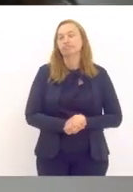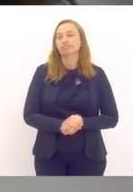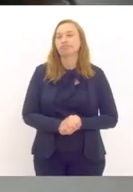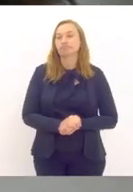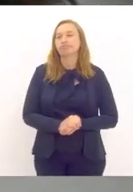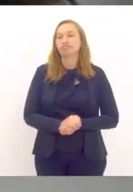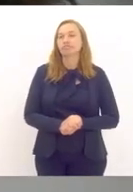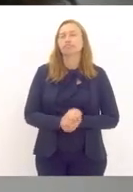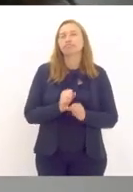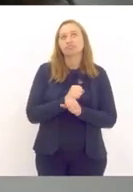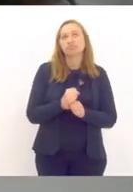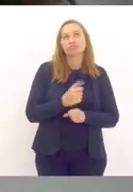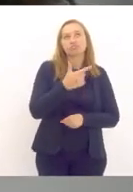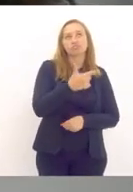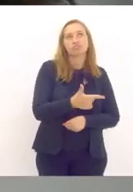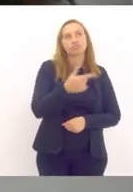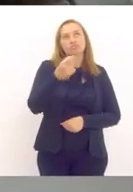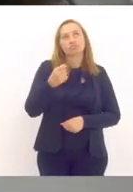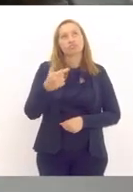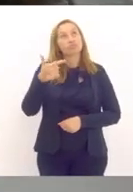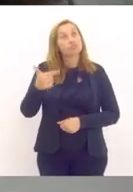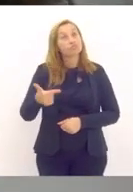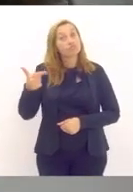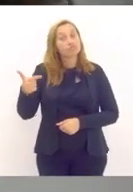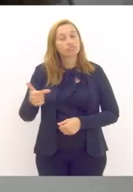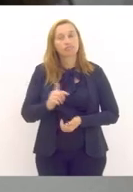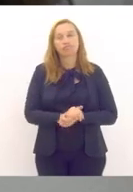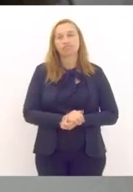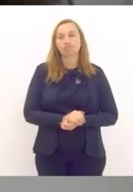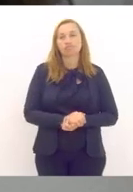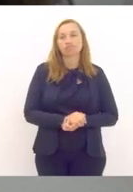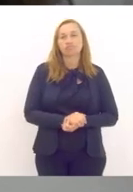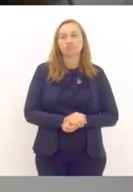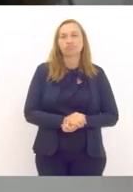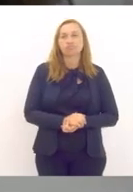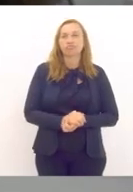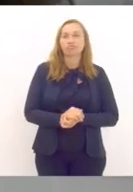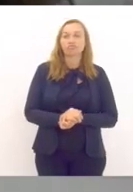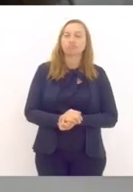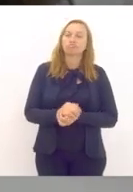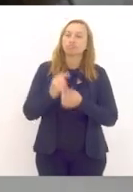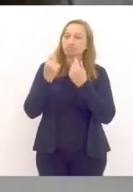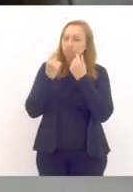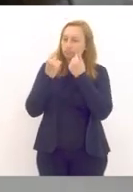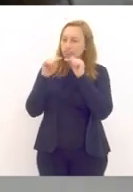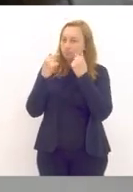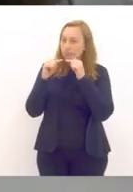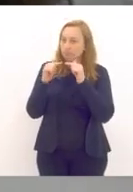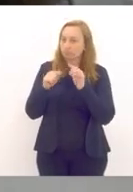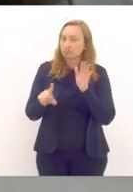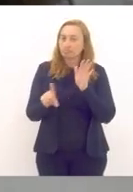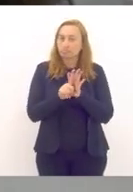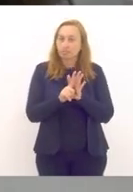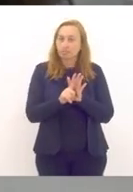passei o ano de 22 fazendo duras críticas a lei